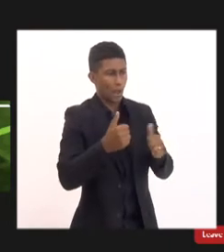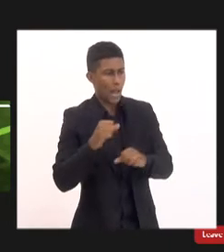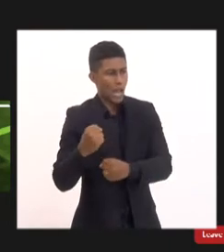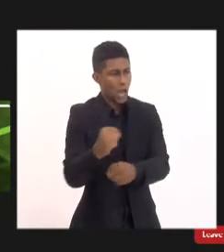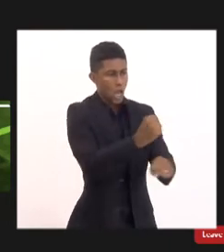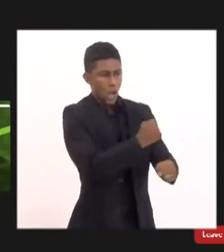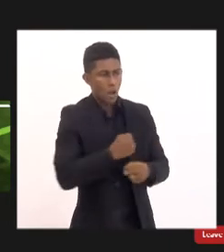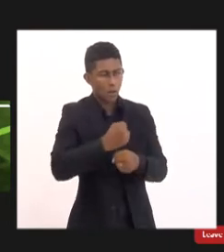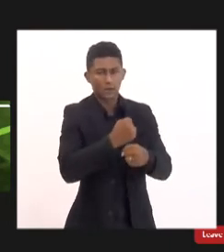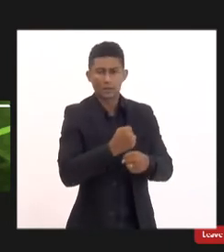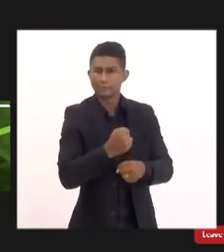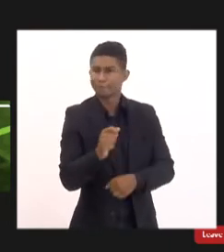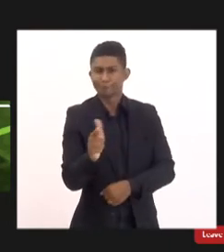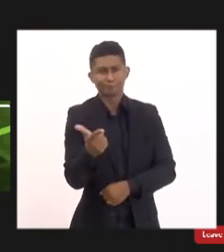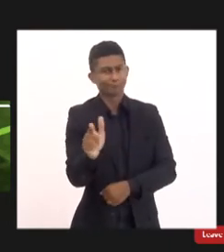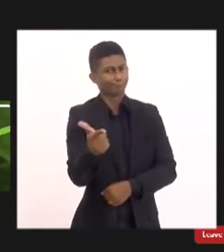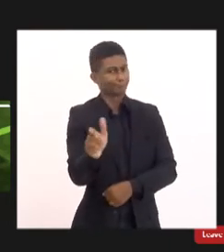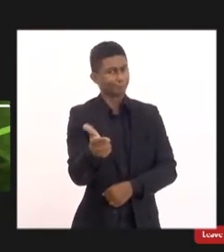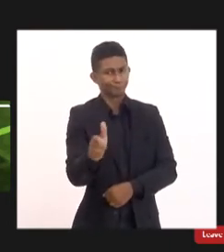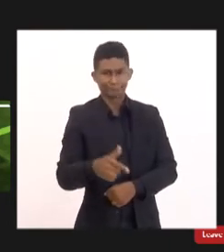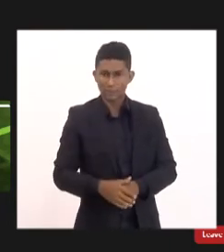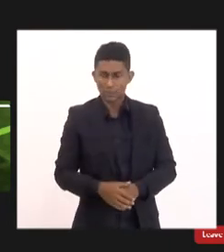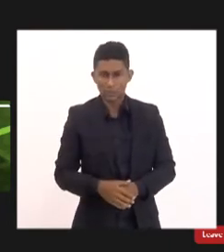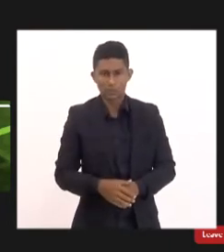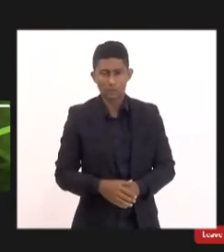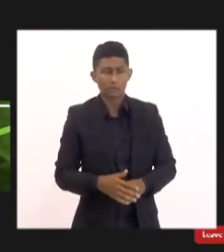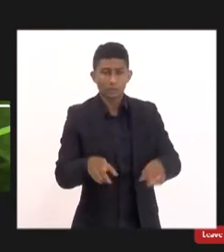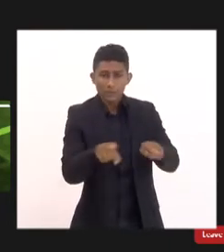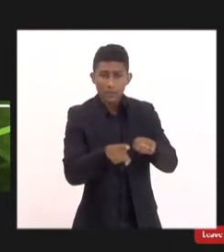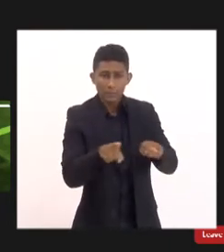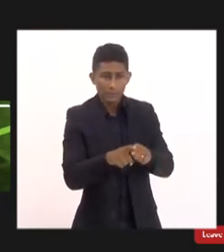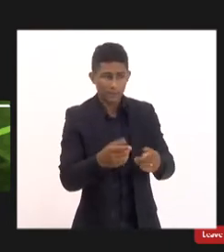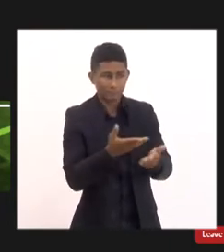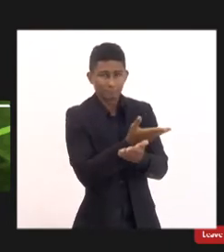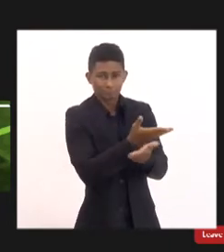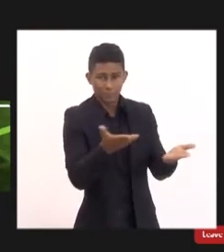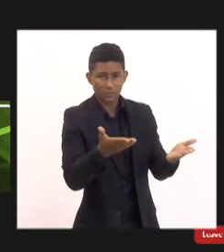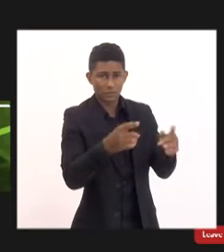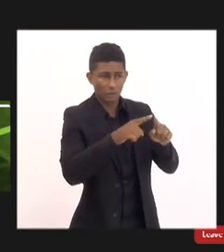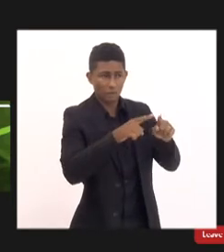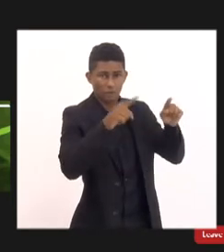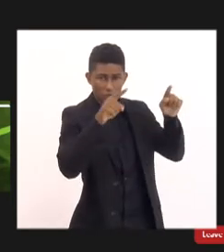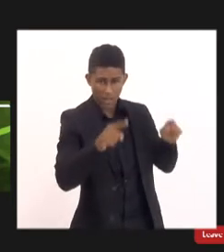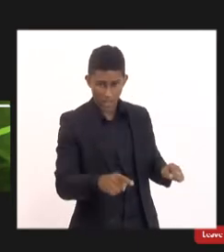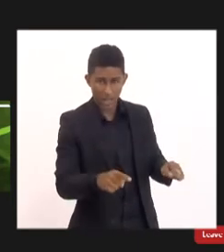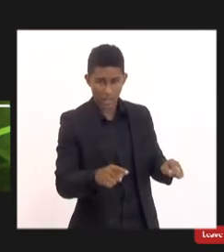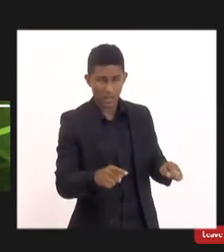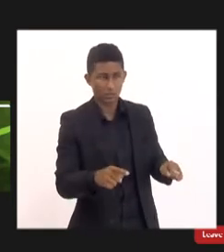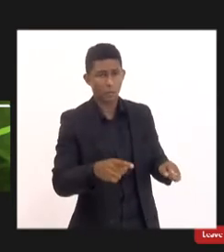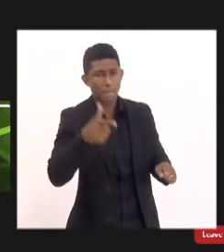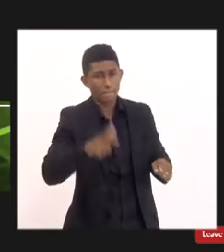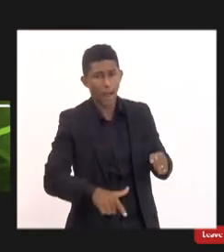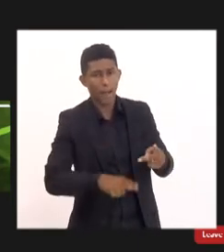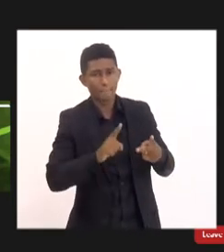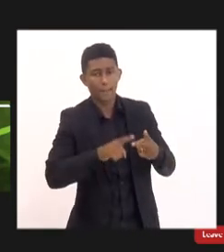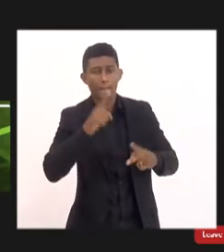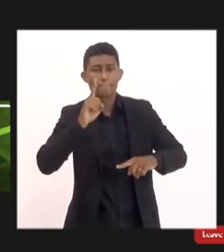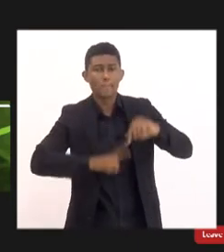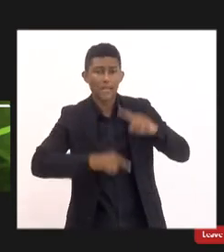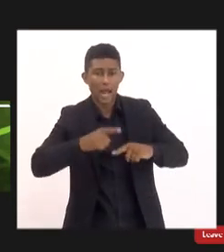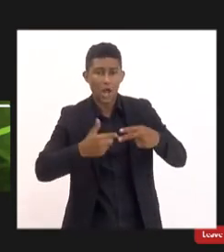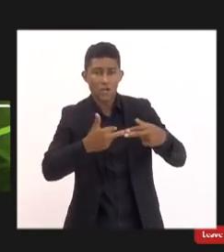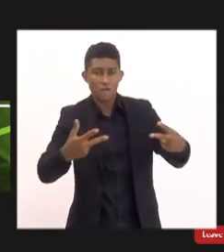mesmo para receber, nem mesmo receberam, né? Muitas delas não receberam recursos necessários para a